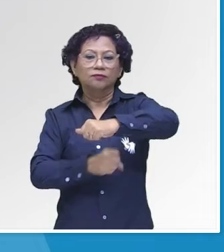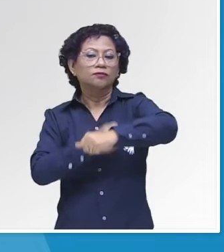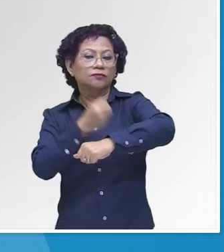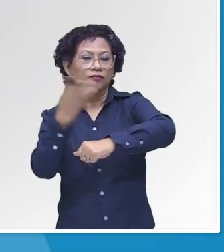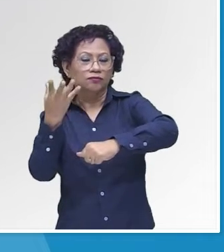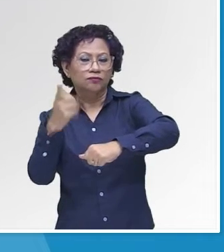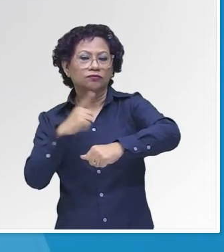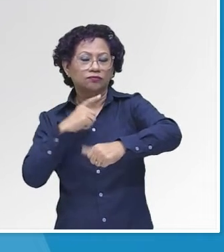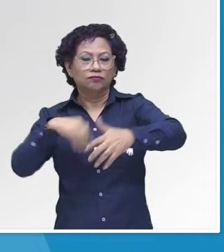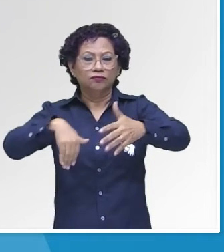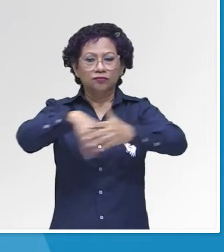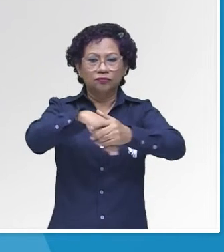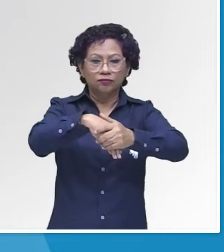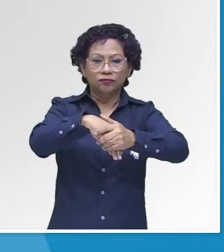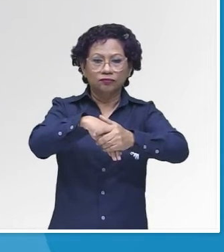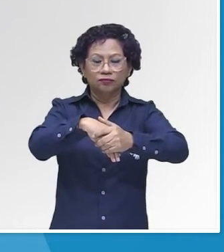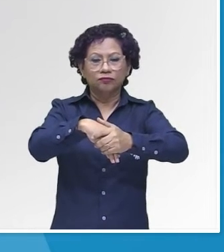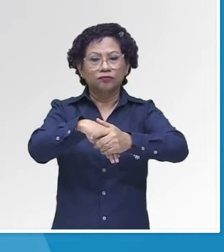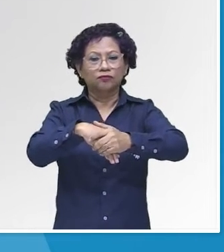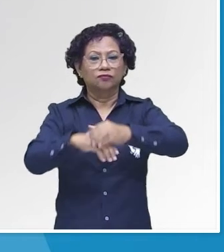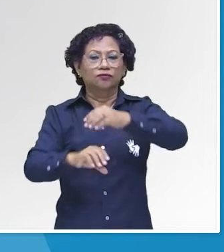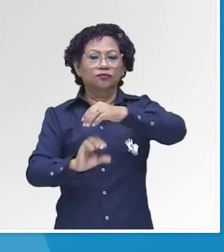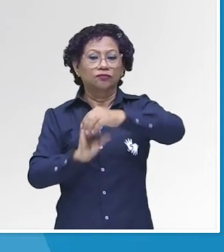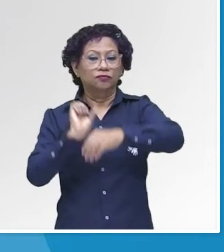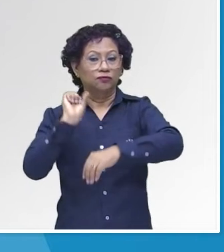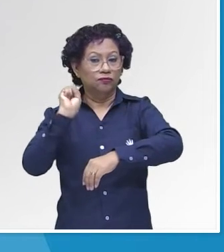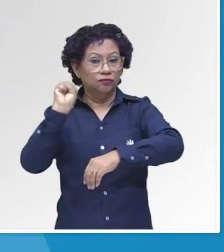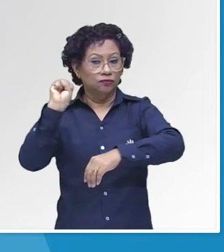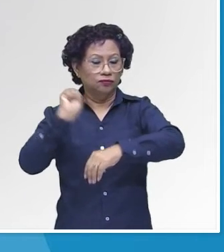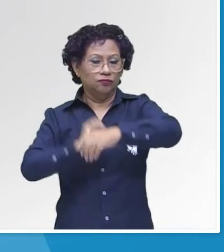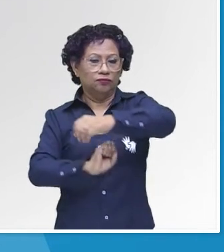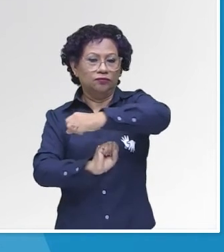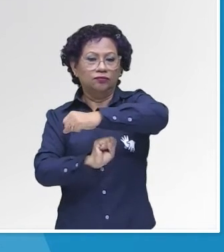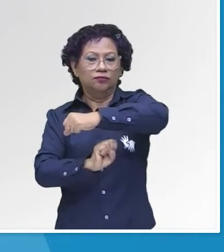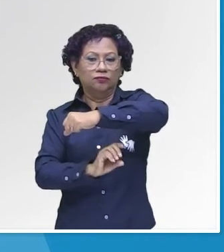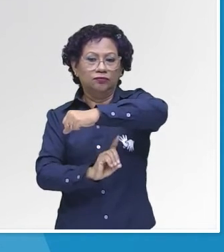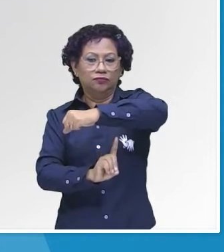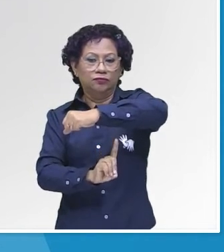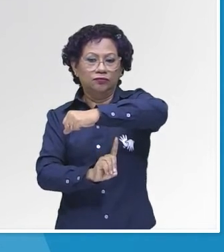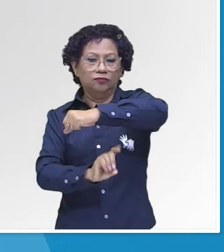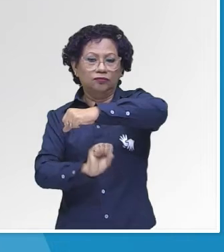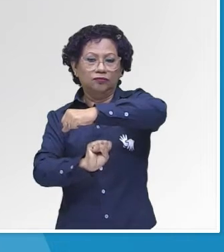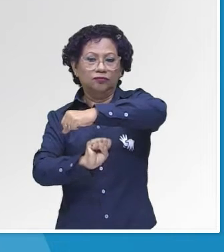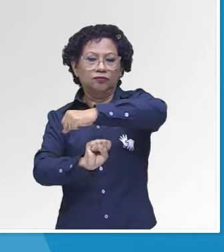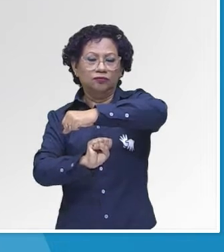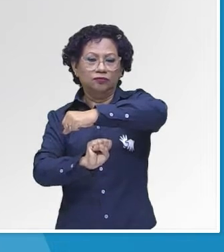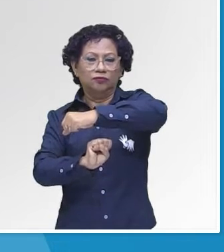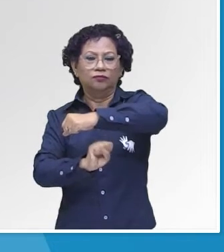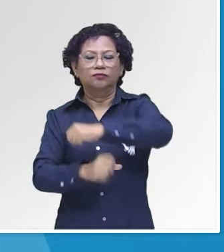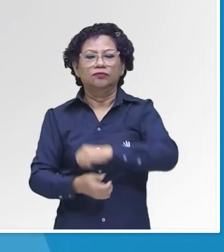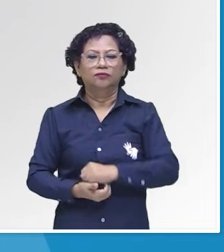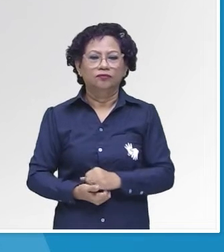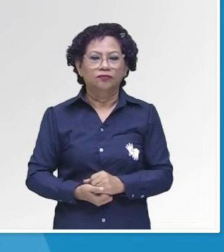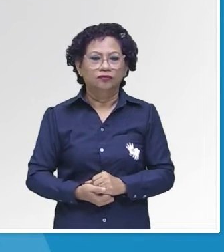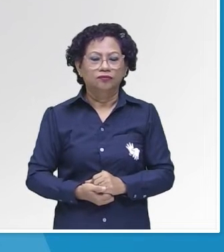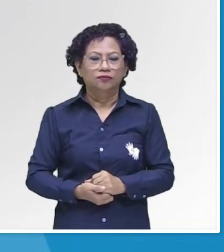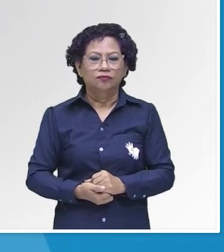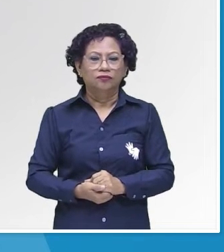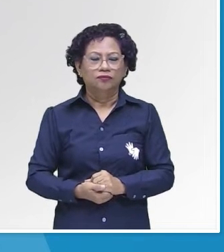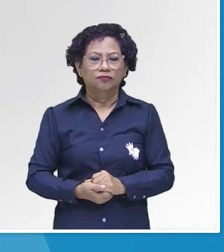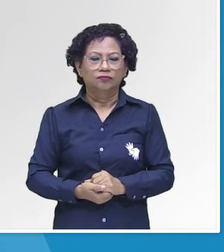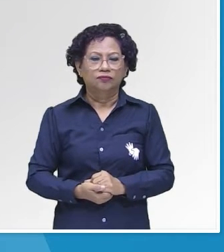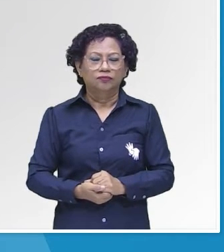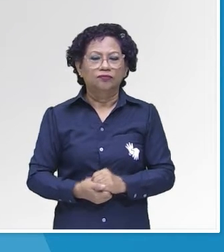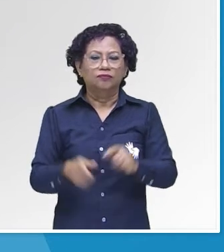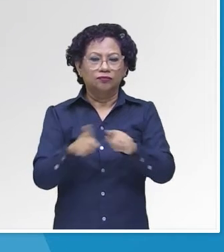esses resultados, portanto, 8. Tanto nos gols marcados, logicamente, quanto nos gols sofridos. Então, nós